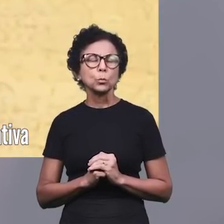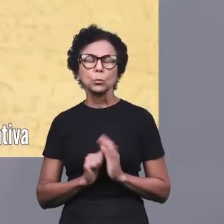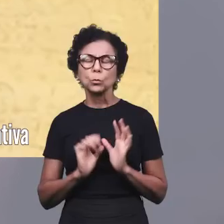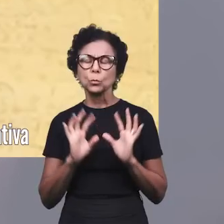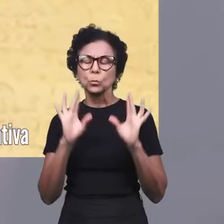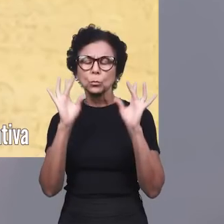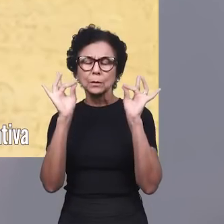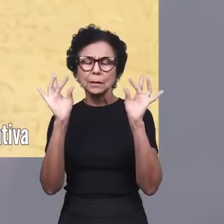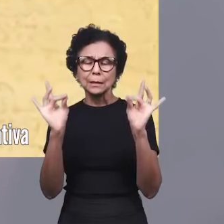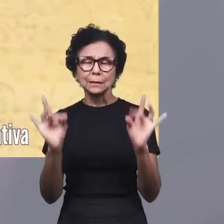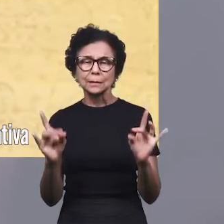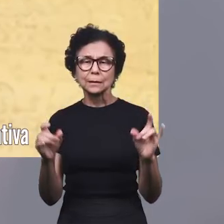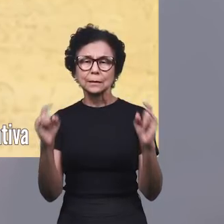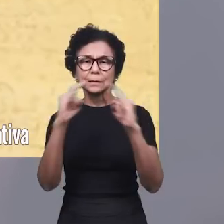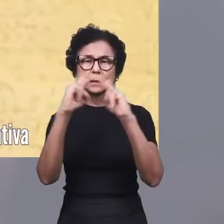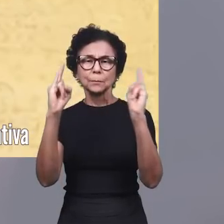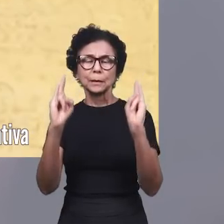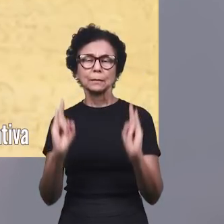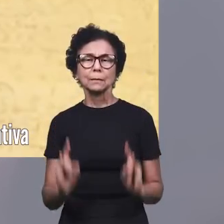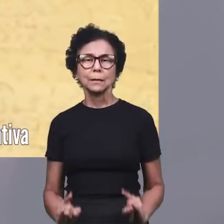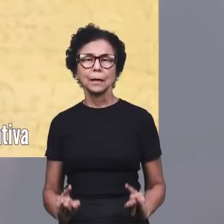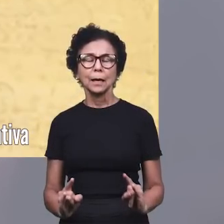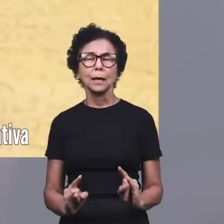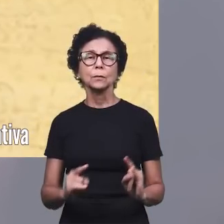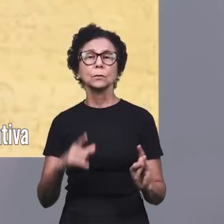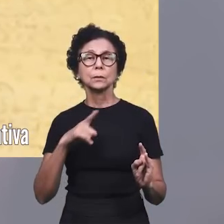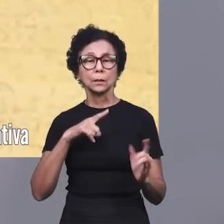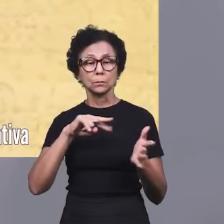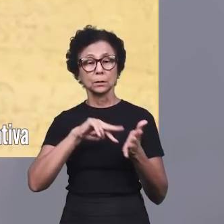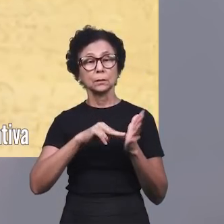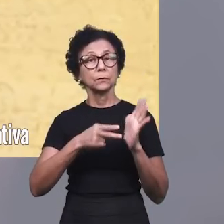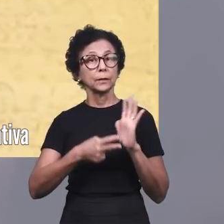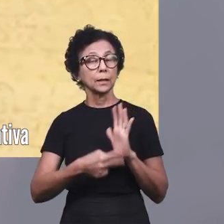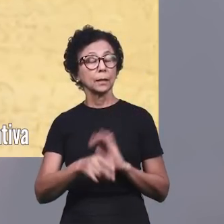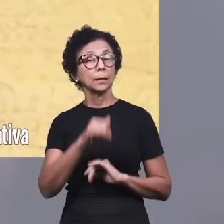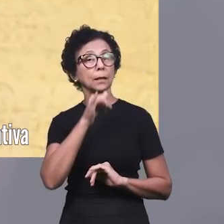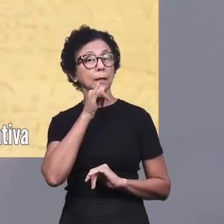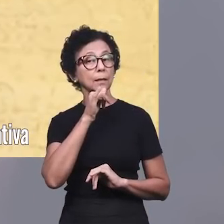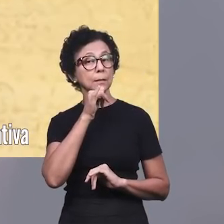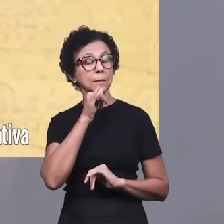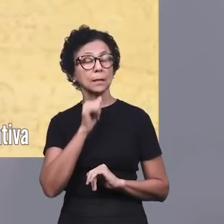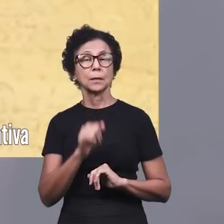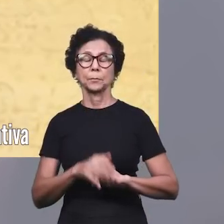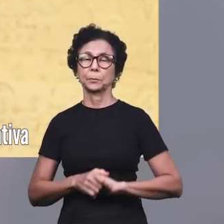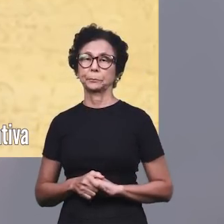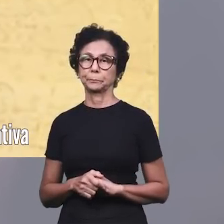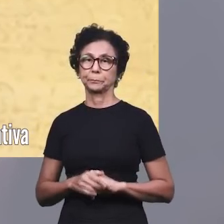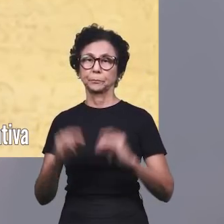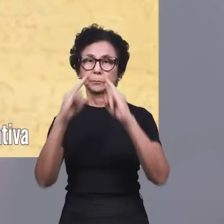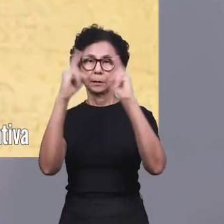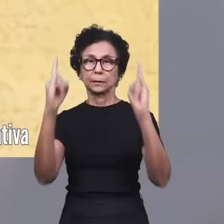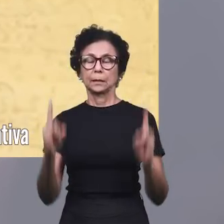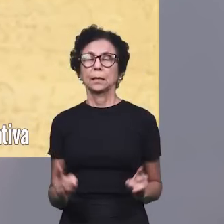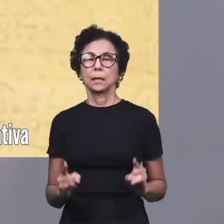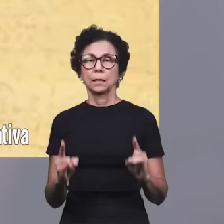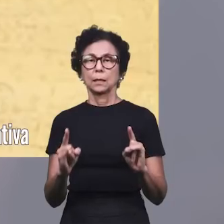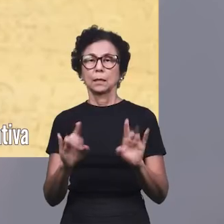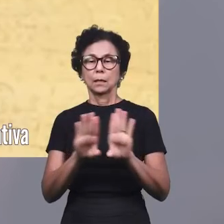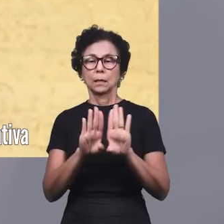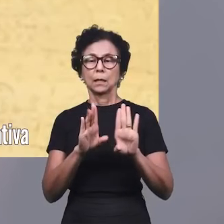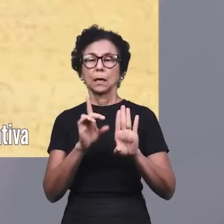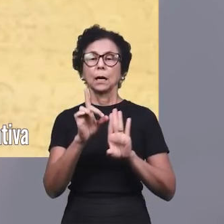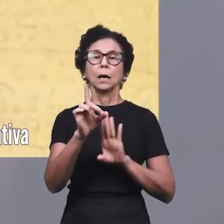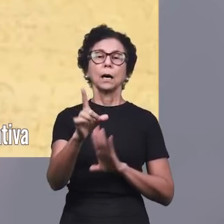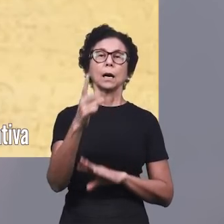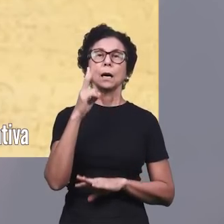do tabernáculo tem um simbolismo, tem um significado. Por exemplo, ao entrar ali, via-se